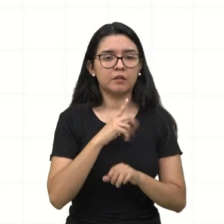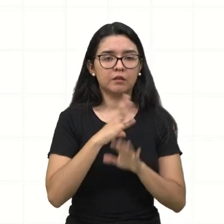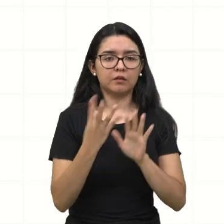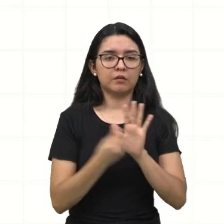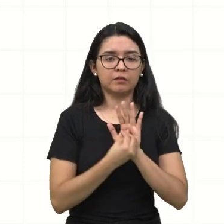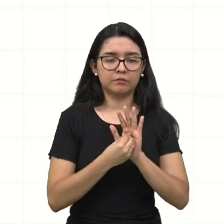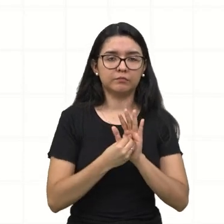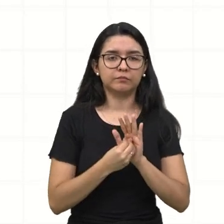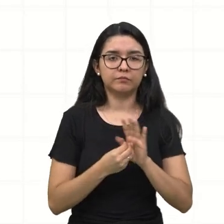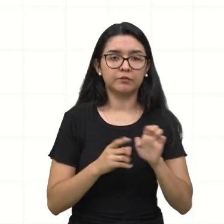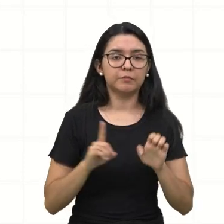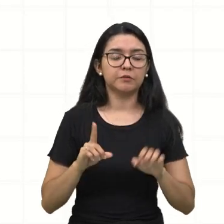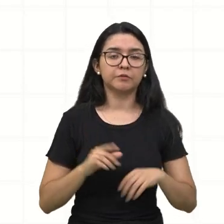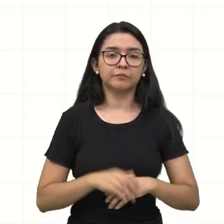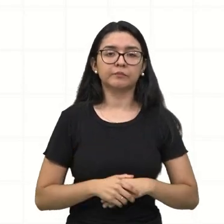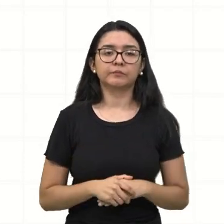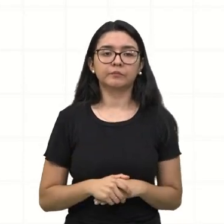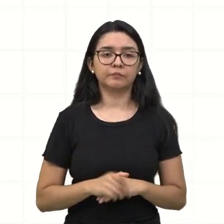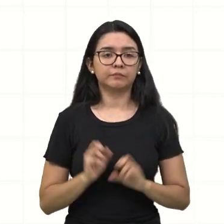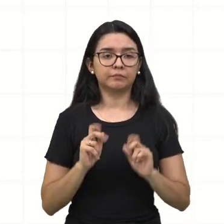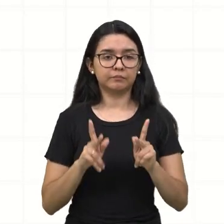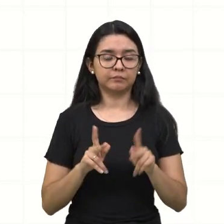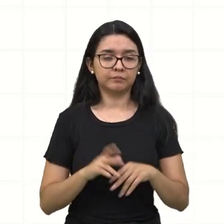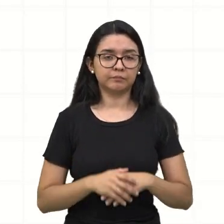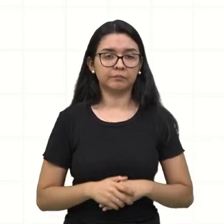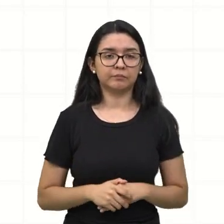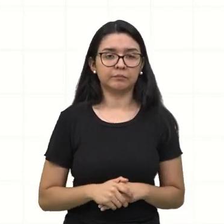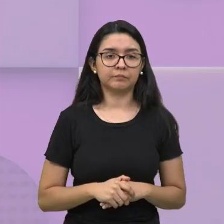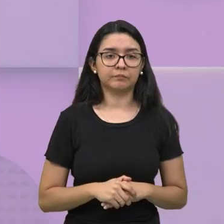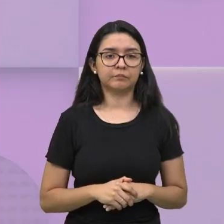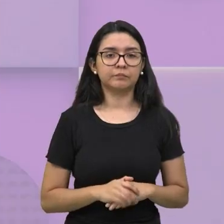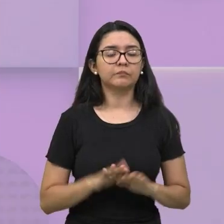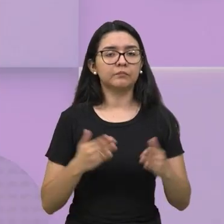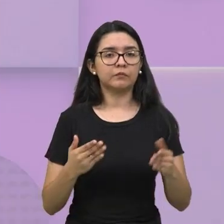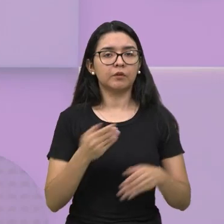esquerda para a direita. Beleza? Muito bem,